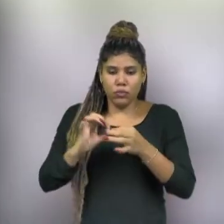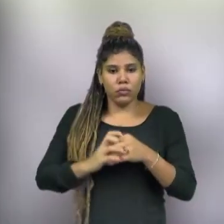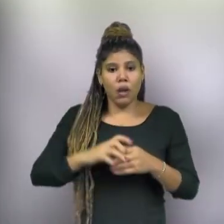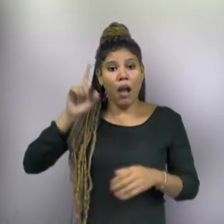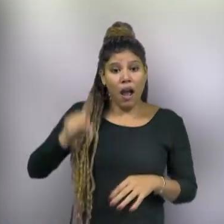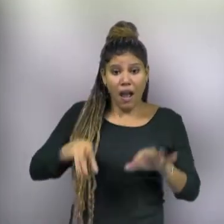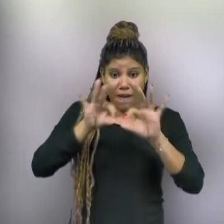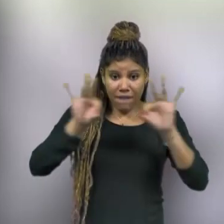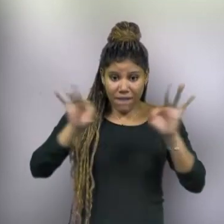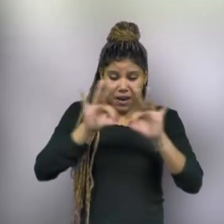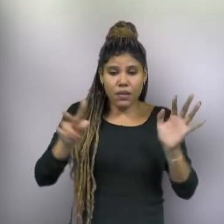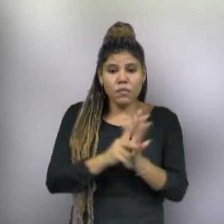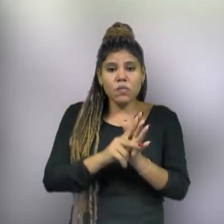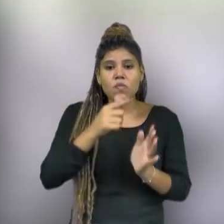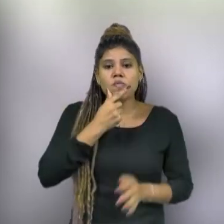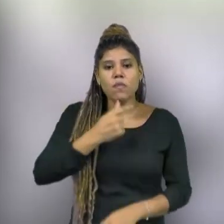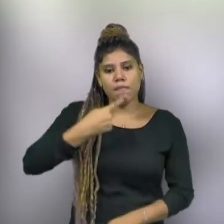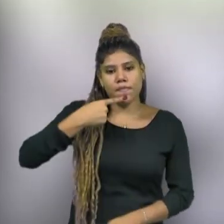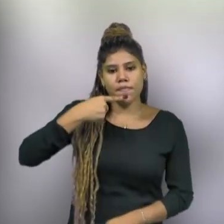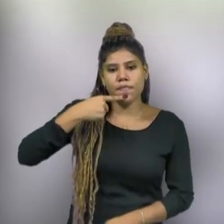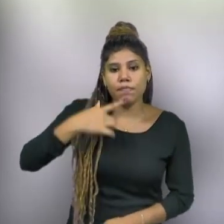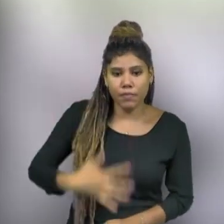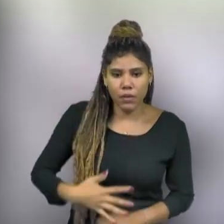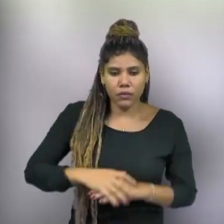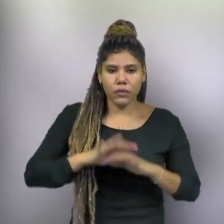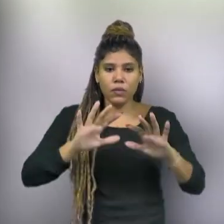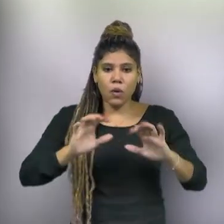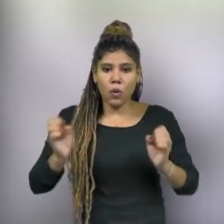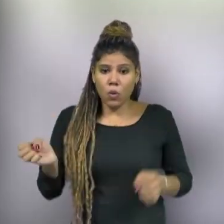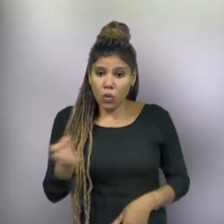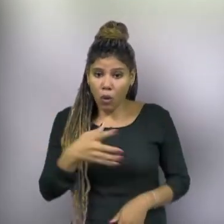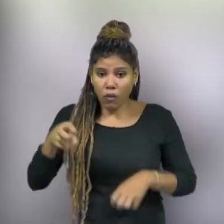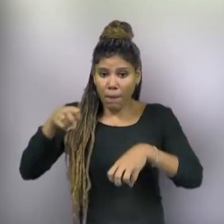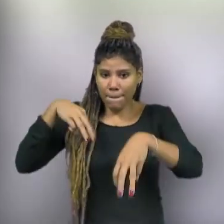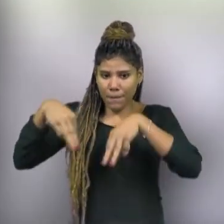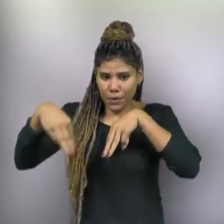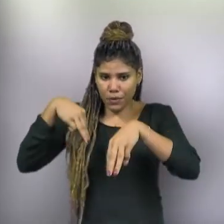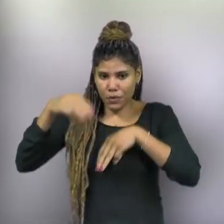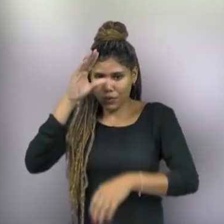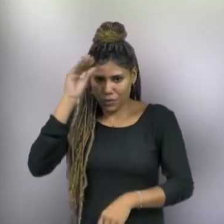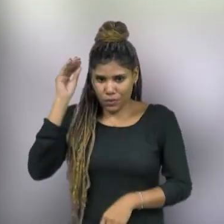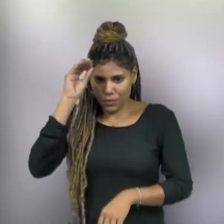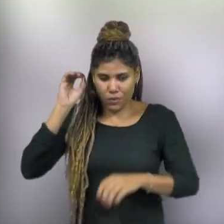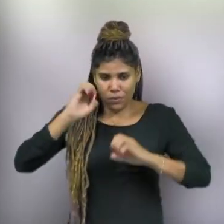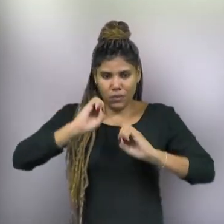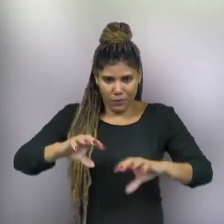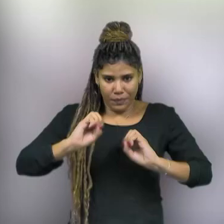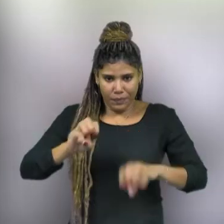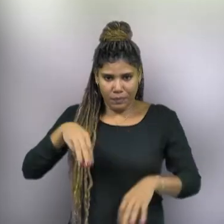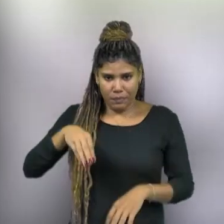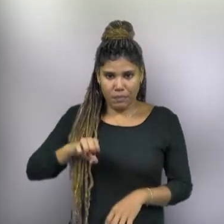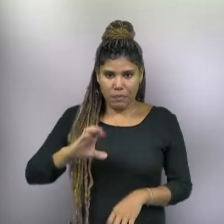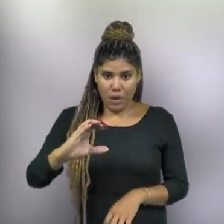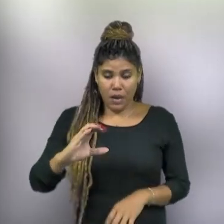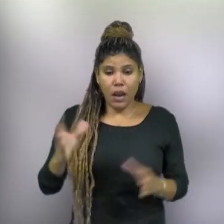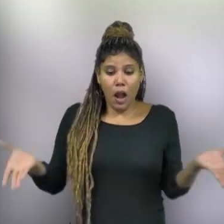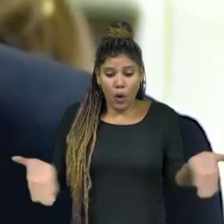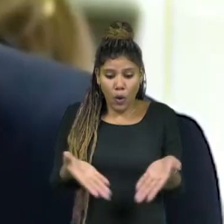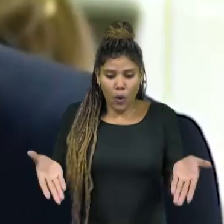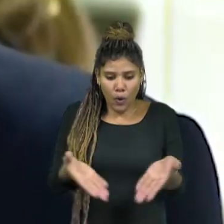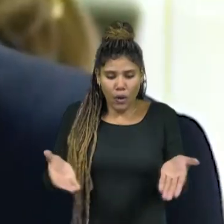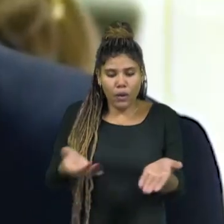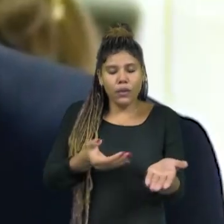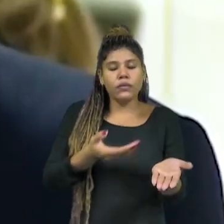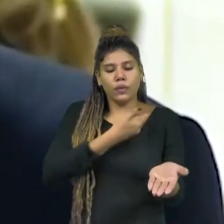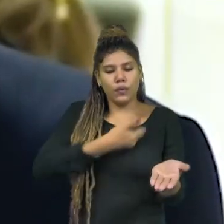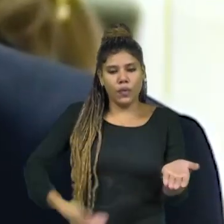novo ministro da Educação, Camilo Santana, encerrou o discurso de posse à frente do MEC no governo Lula ontem, dia 1º.